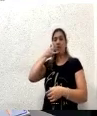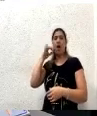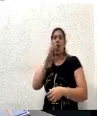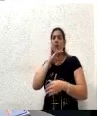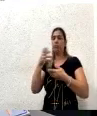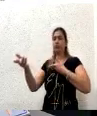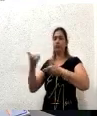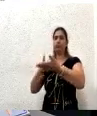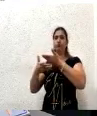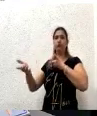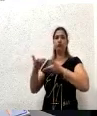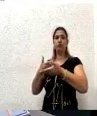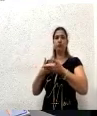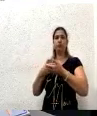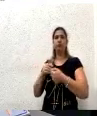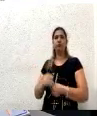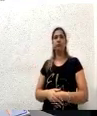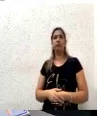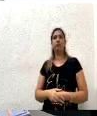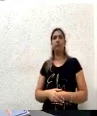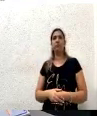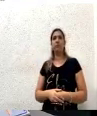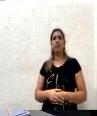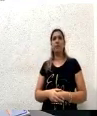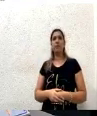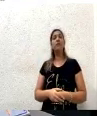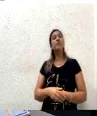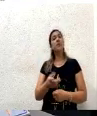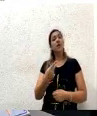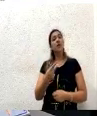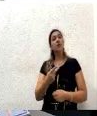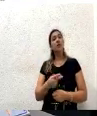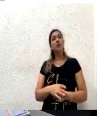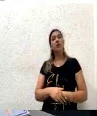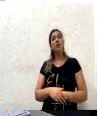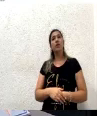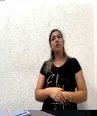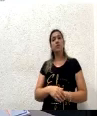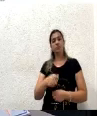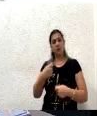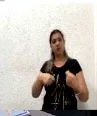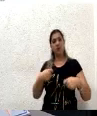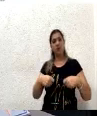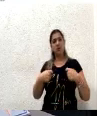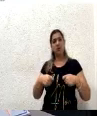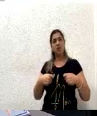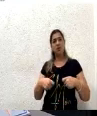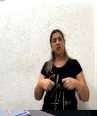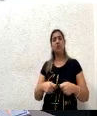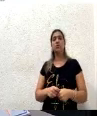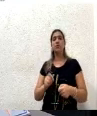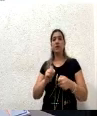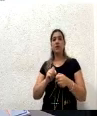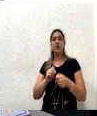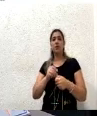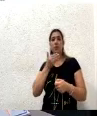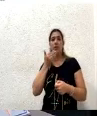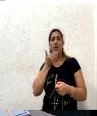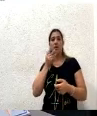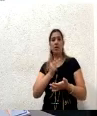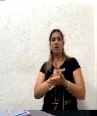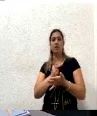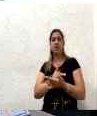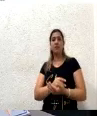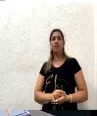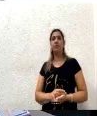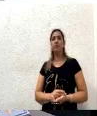pode dar a canetada para resolver. E o que foge um pouquinho das nossas condições. Mas é